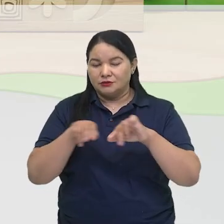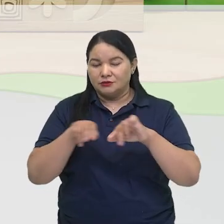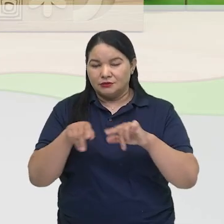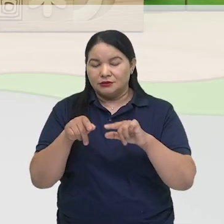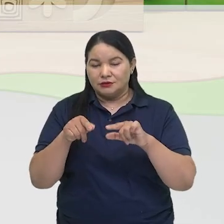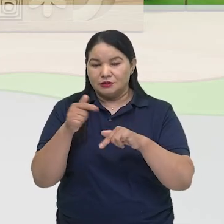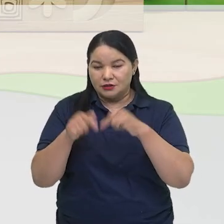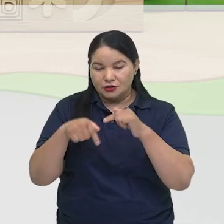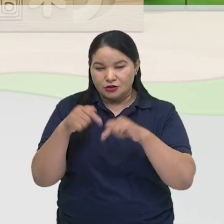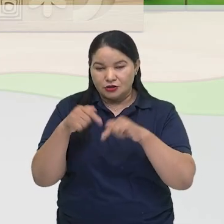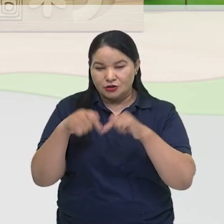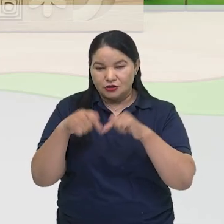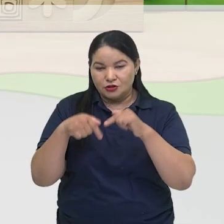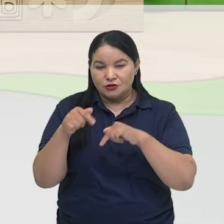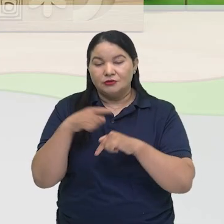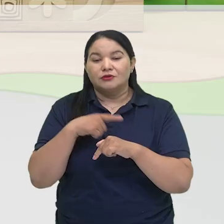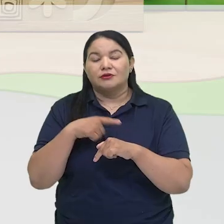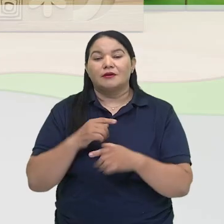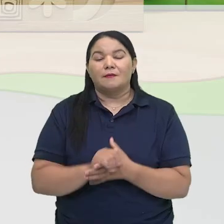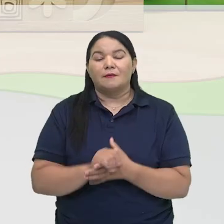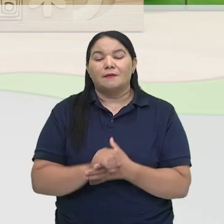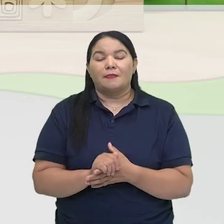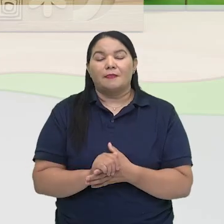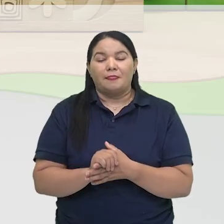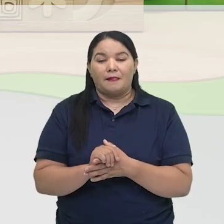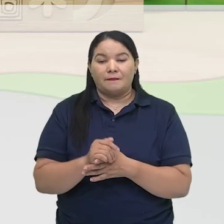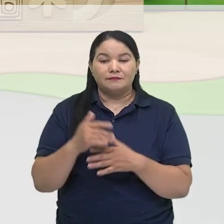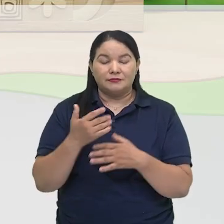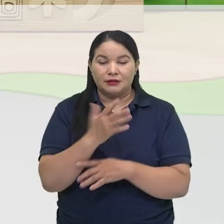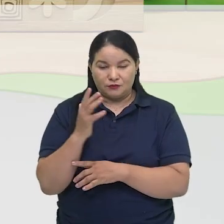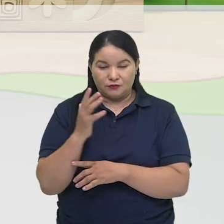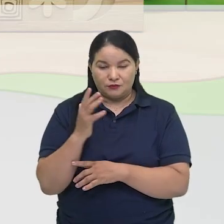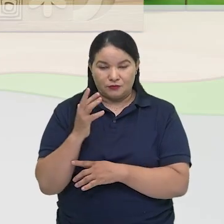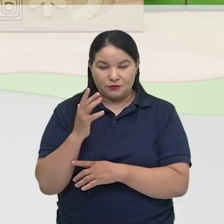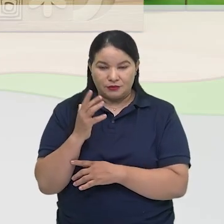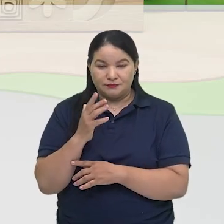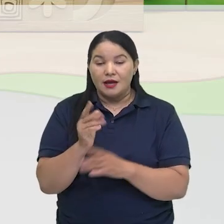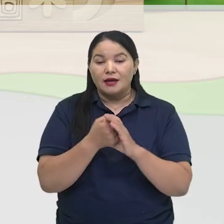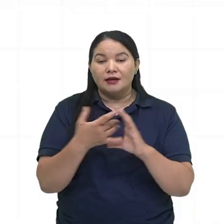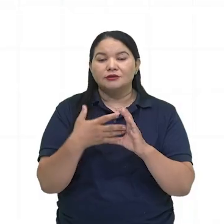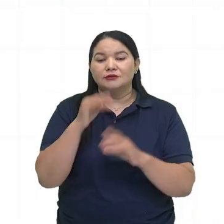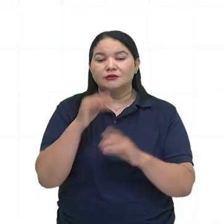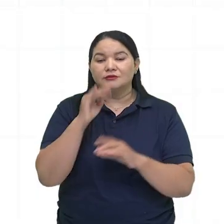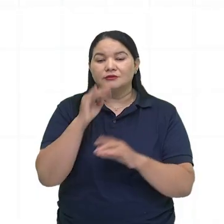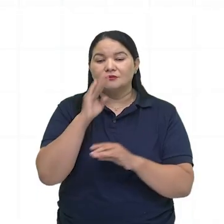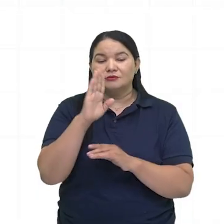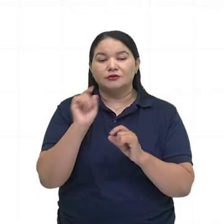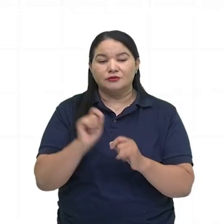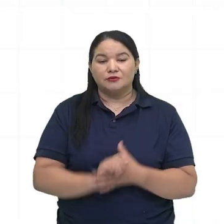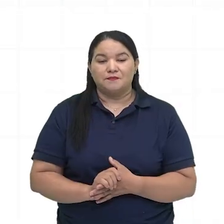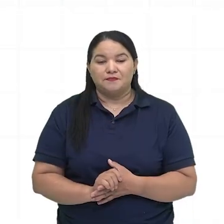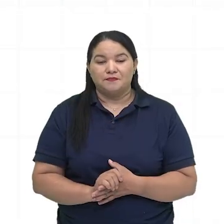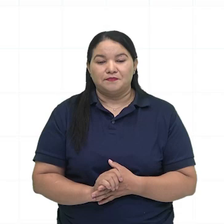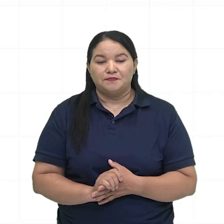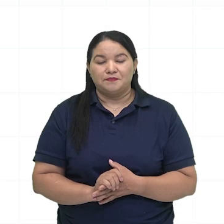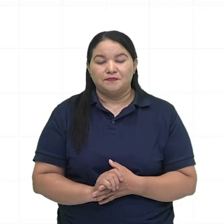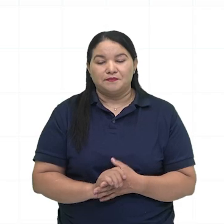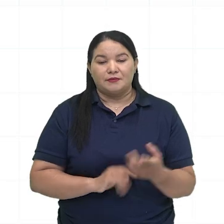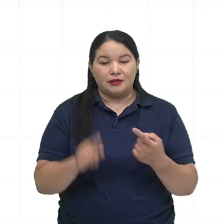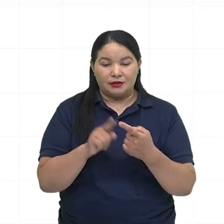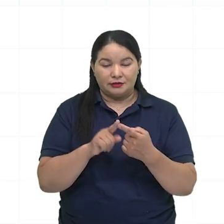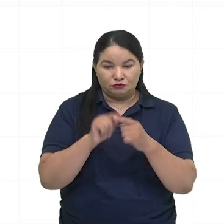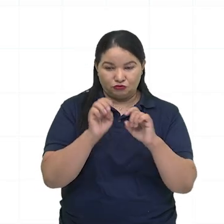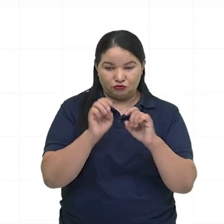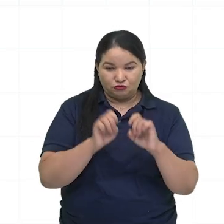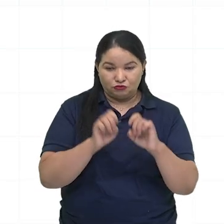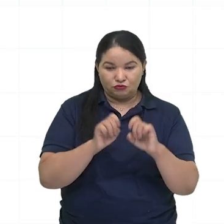químicos encontrados na natureza. E as principais características dos minerais são a